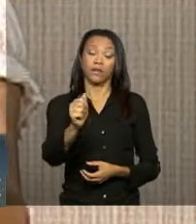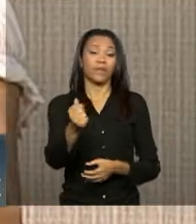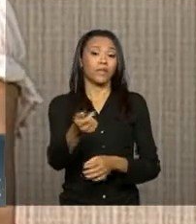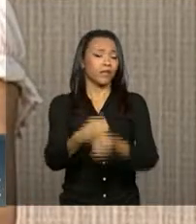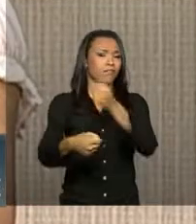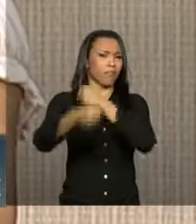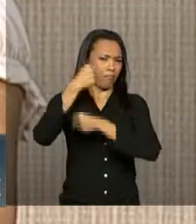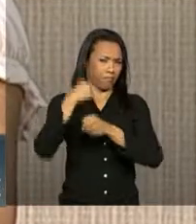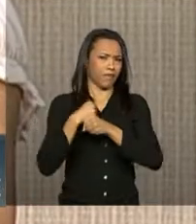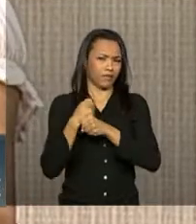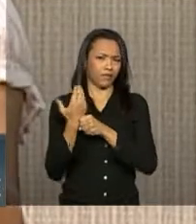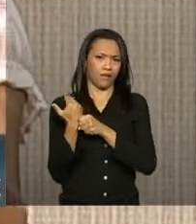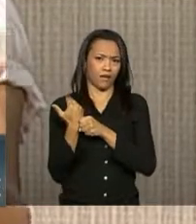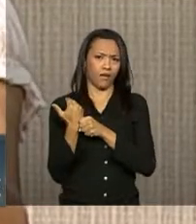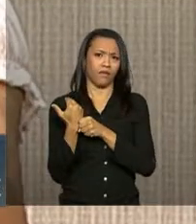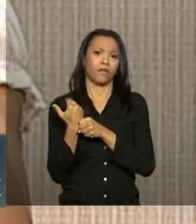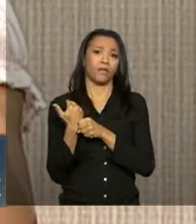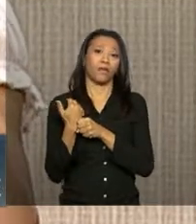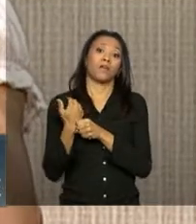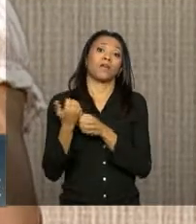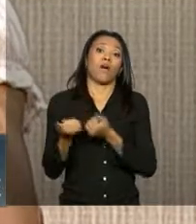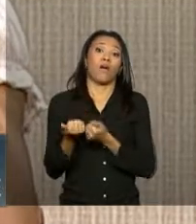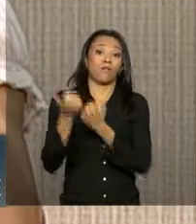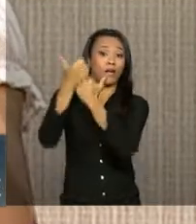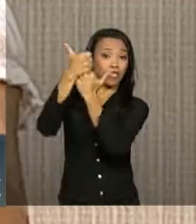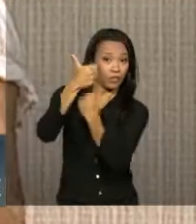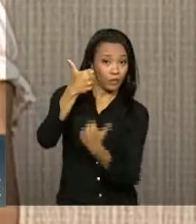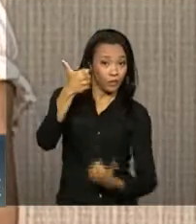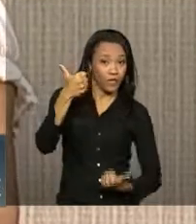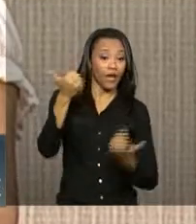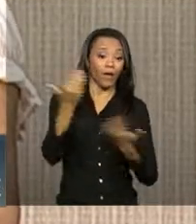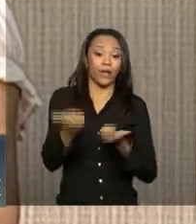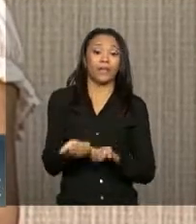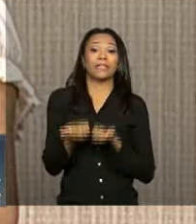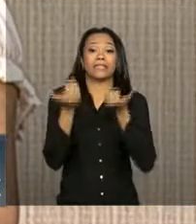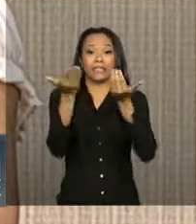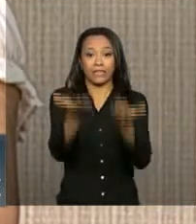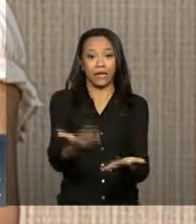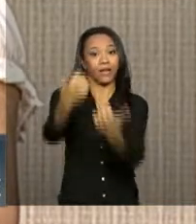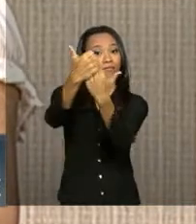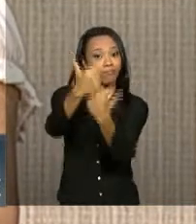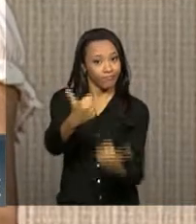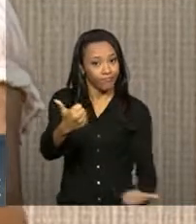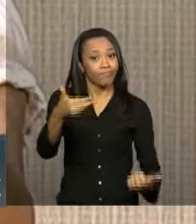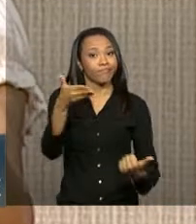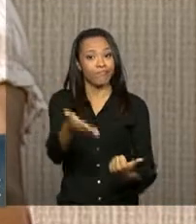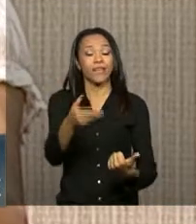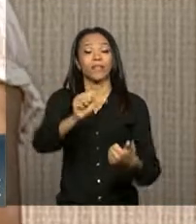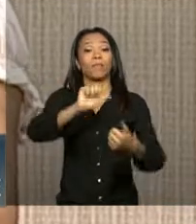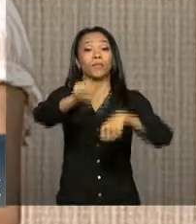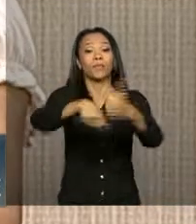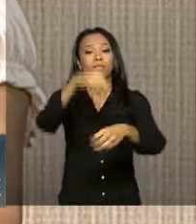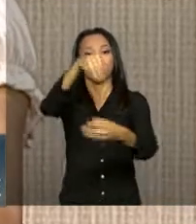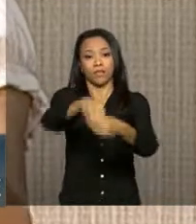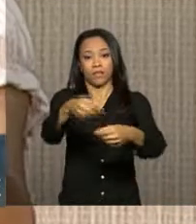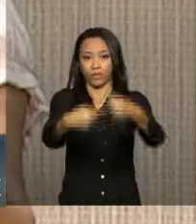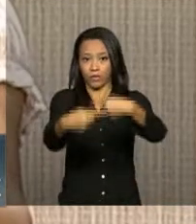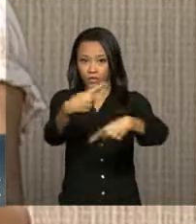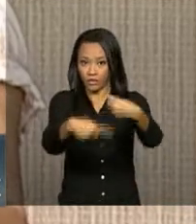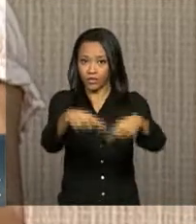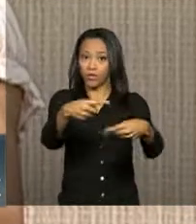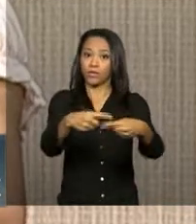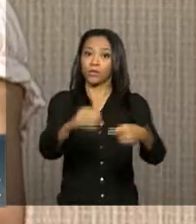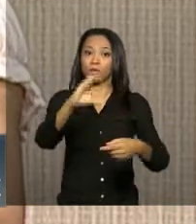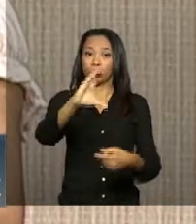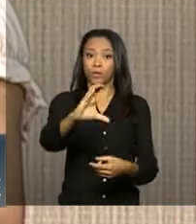né deixa pra essa gestão que vai tomar posse no dia de hoje a reforma política do conanda reforma política que vai exigir de todos